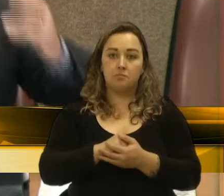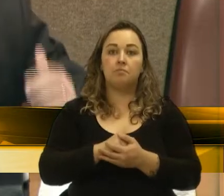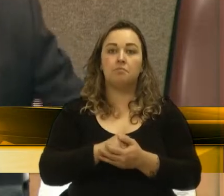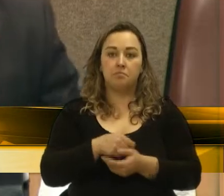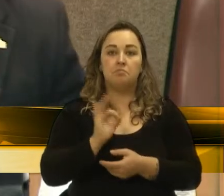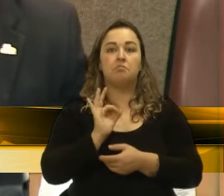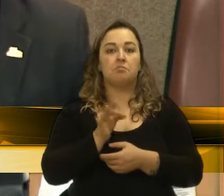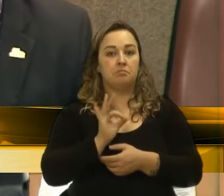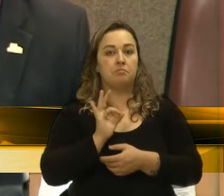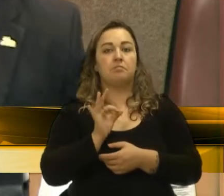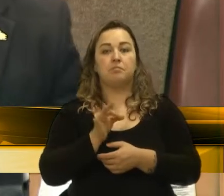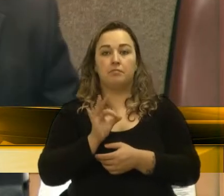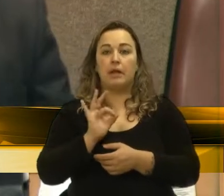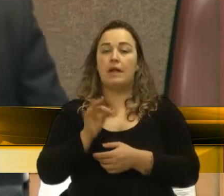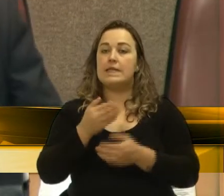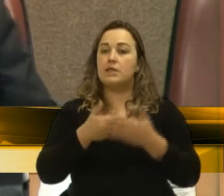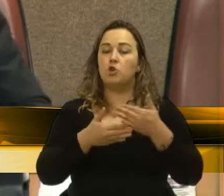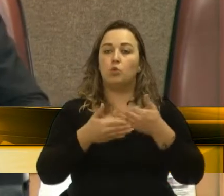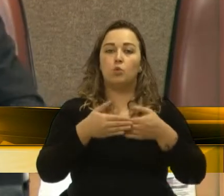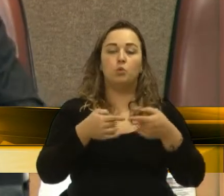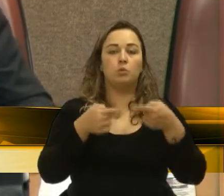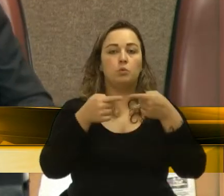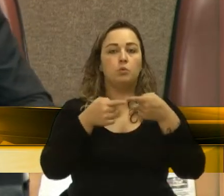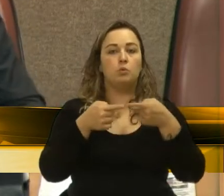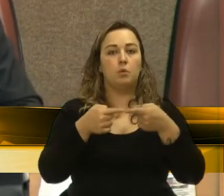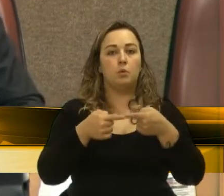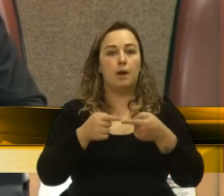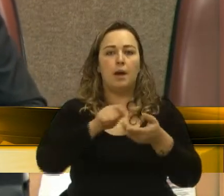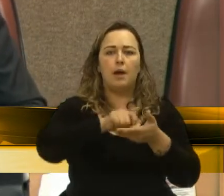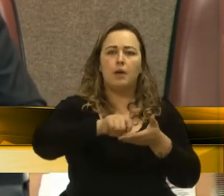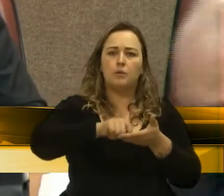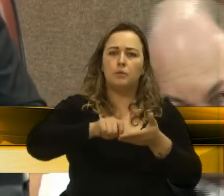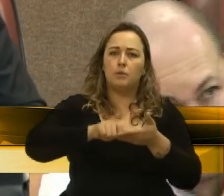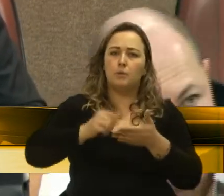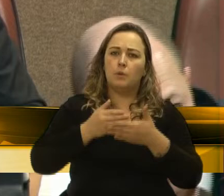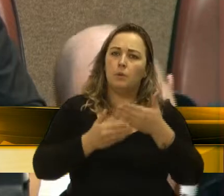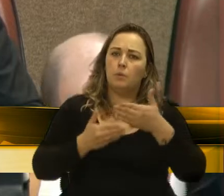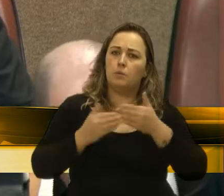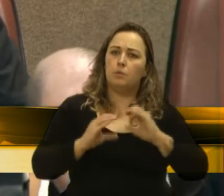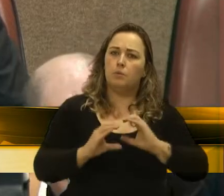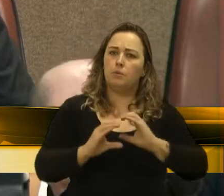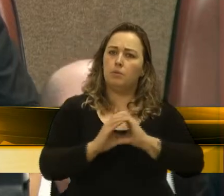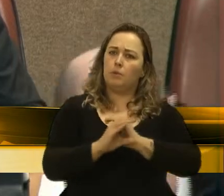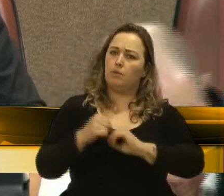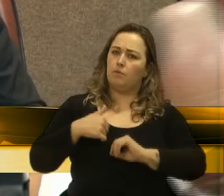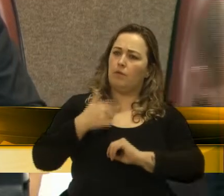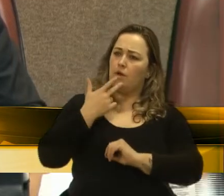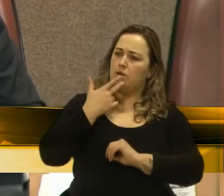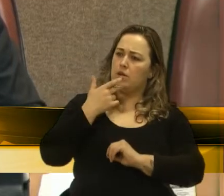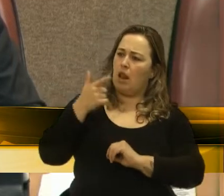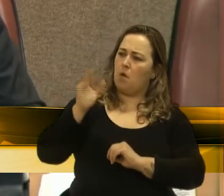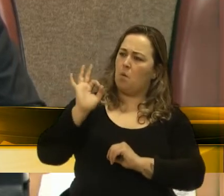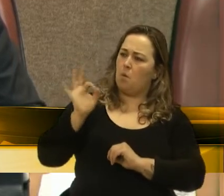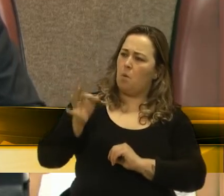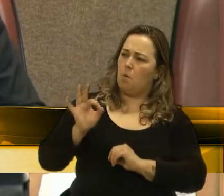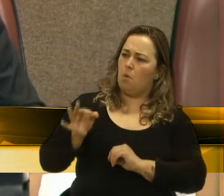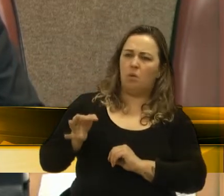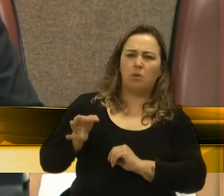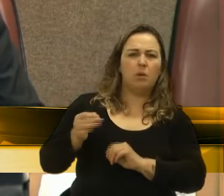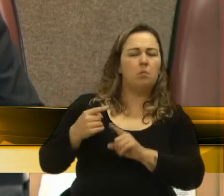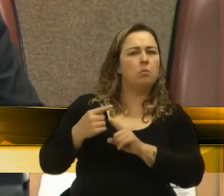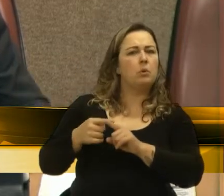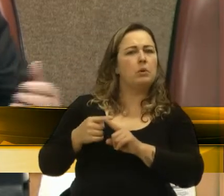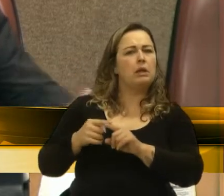a secretária Maria do Socorro falava e anotava tudo, e eu dizia assim, mas se ela está concordando, por que nada disto